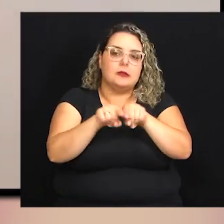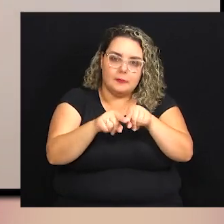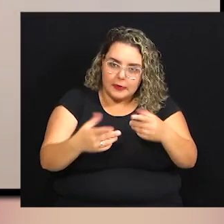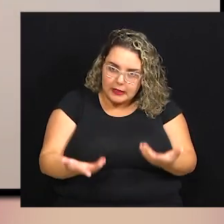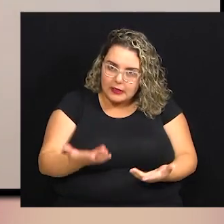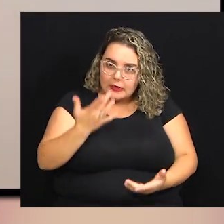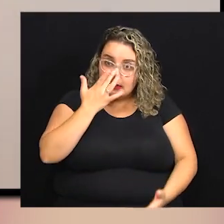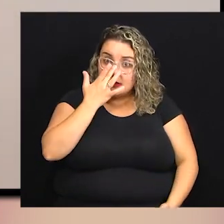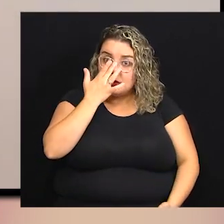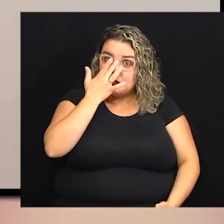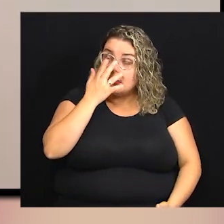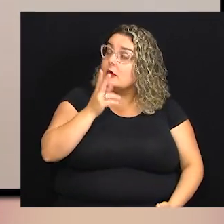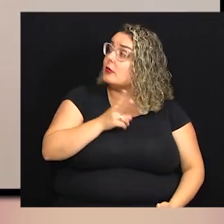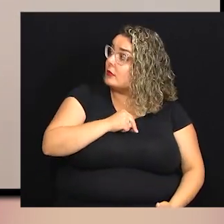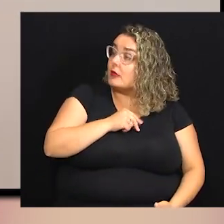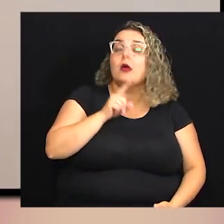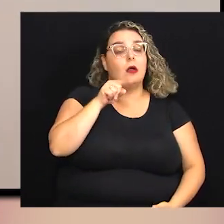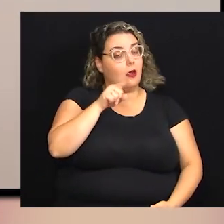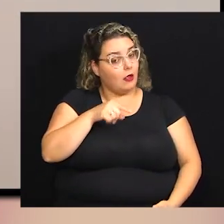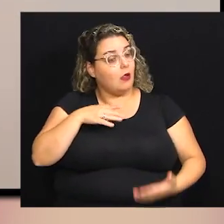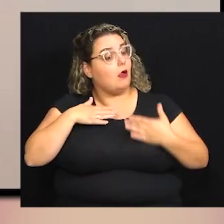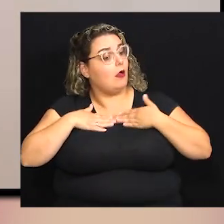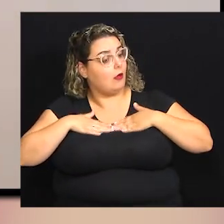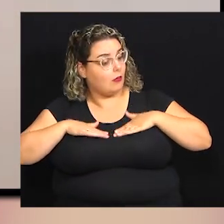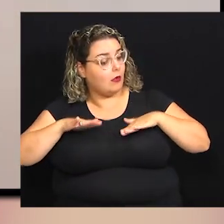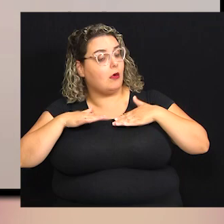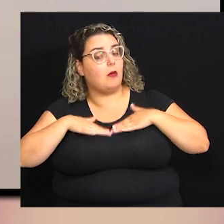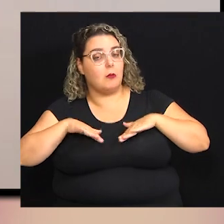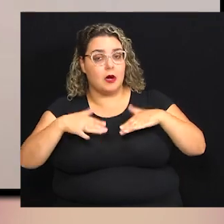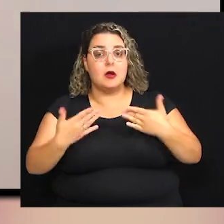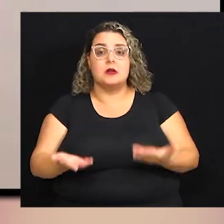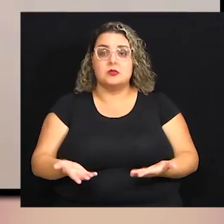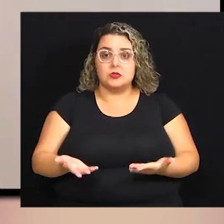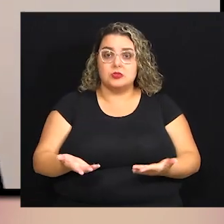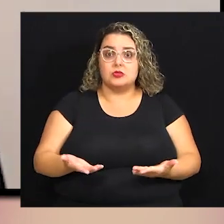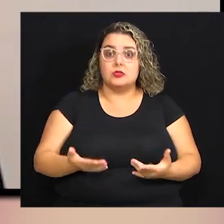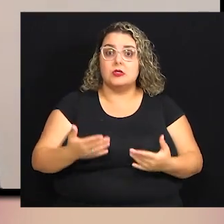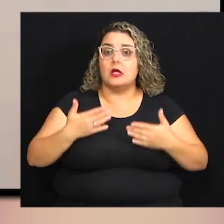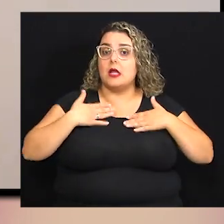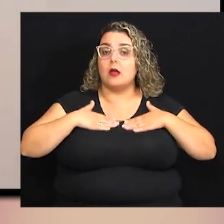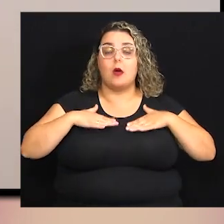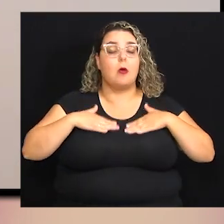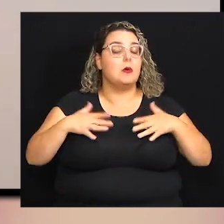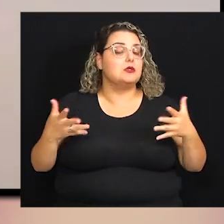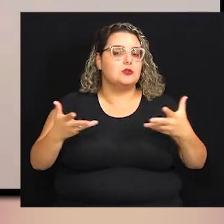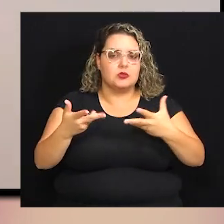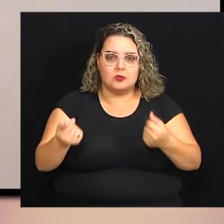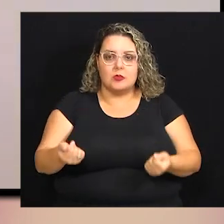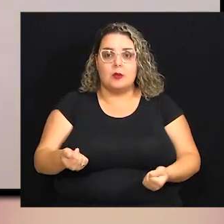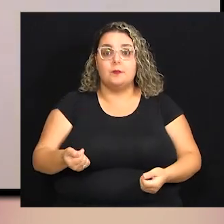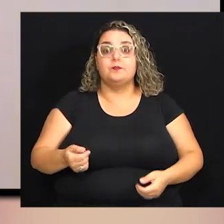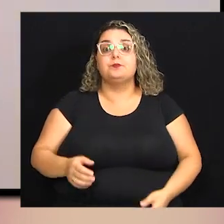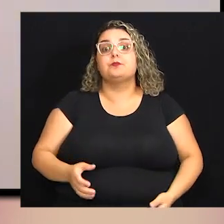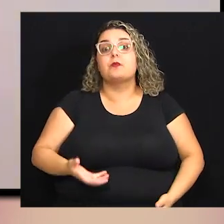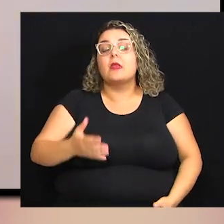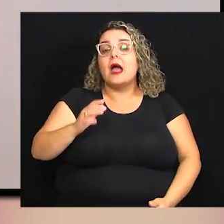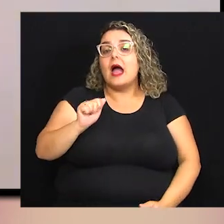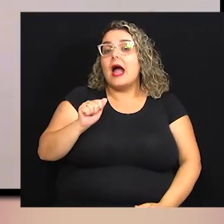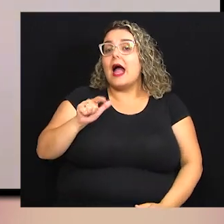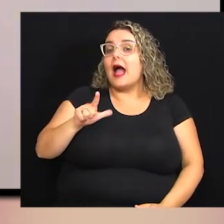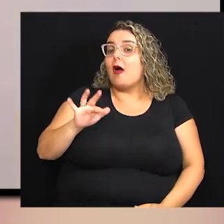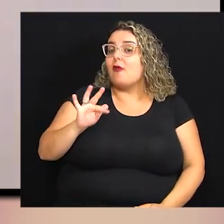também, né? Olha que Porque é um interessante. calmante, exatamente, ele é um calmante tanto. A alface é um